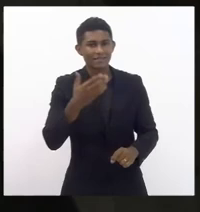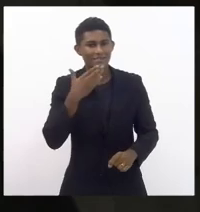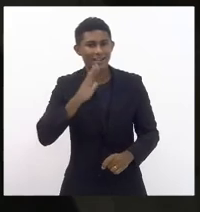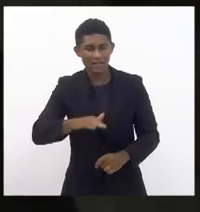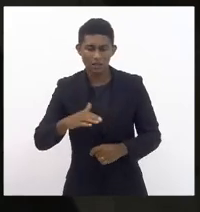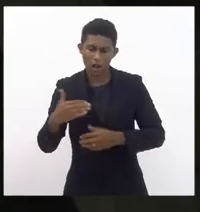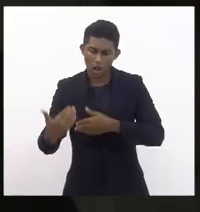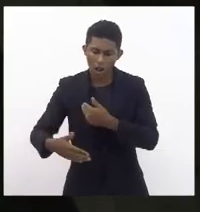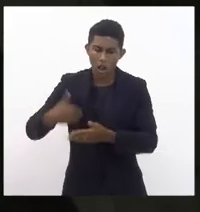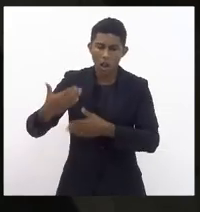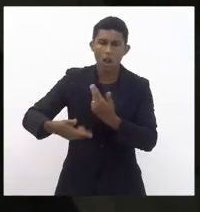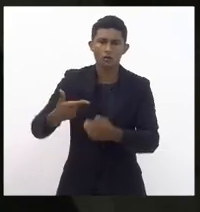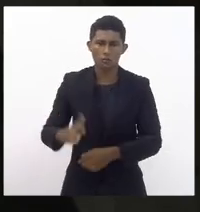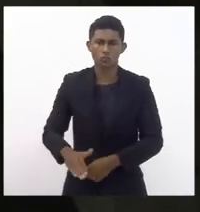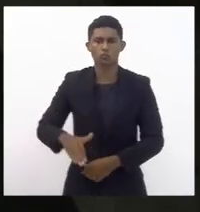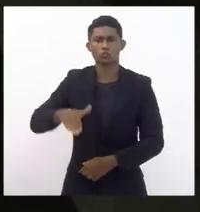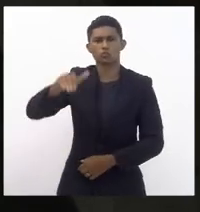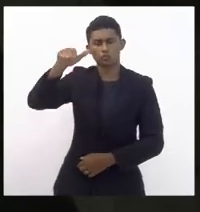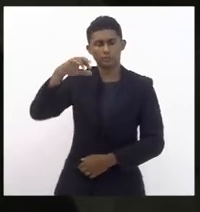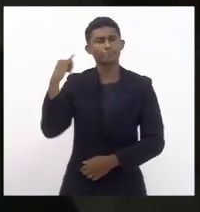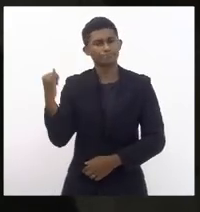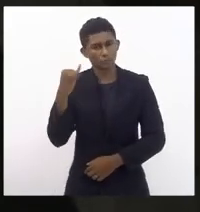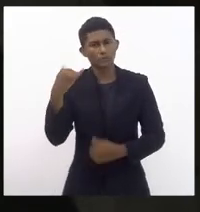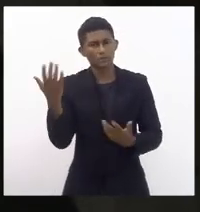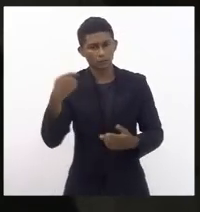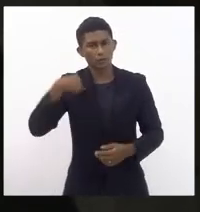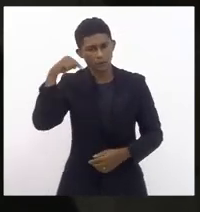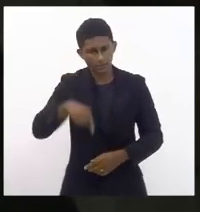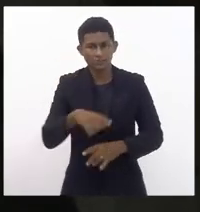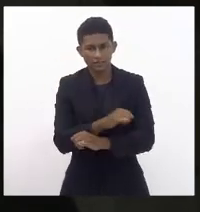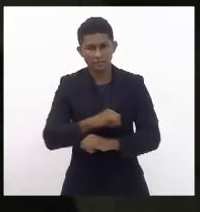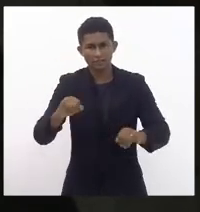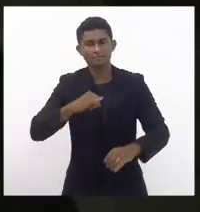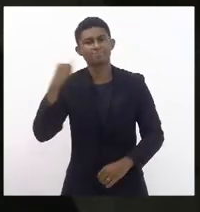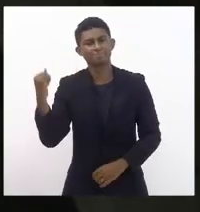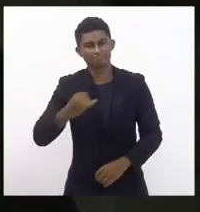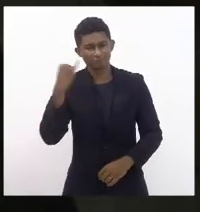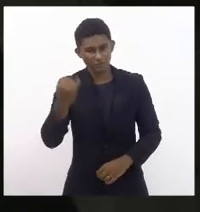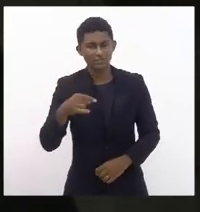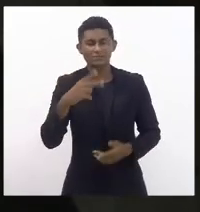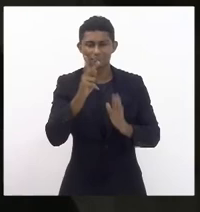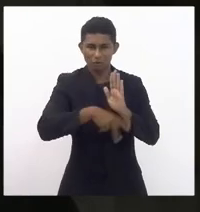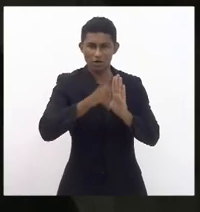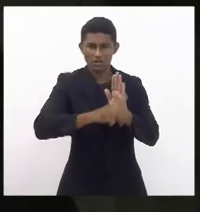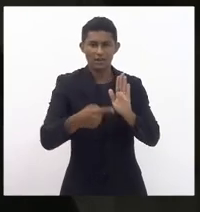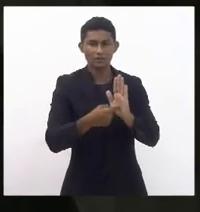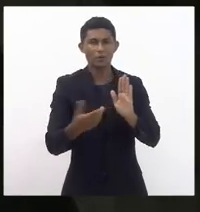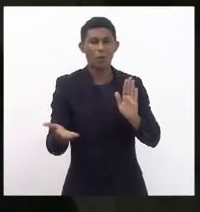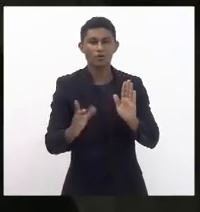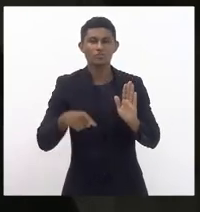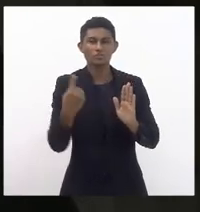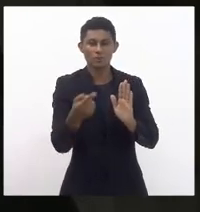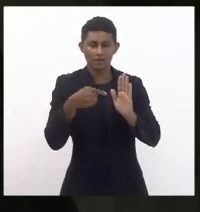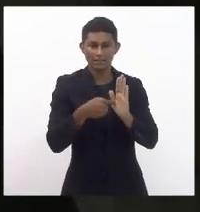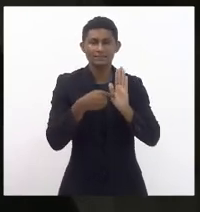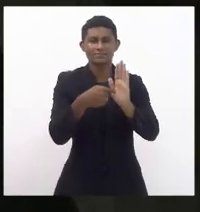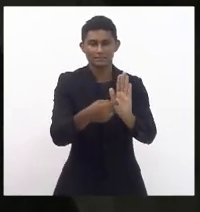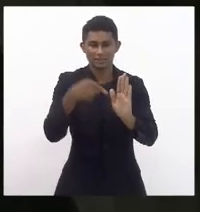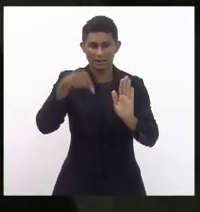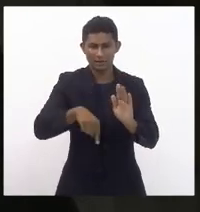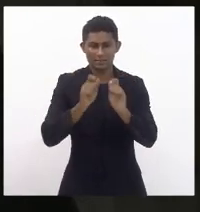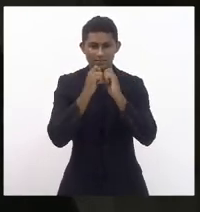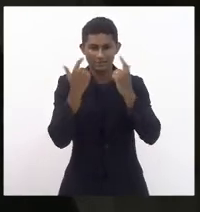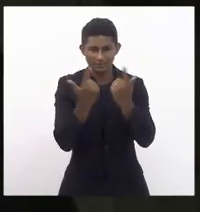criança ao longo do seu desenvolvimento portanto faça aqui esse registro é importante sobre o projeto que nós Prometemos hoje para apreciação